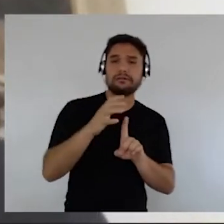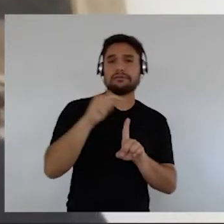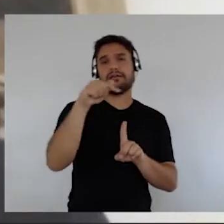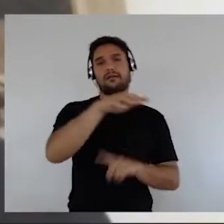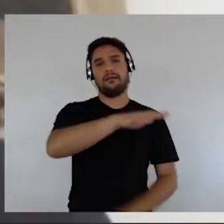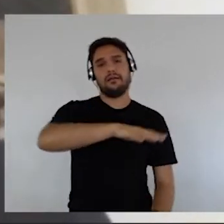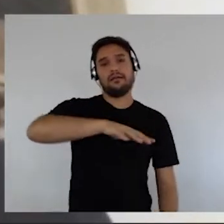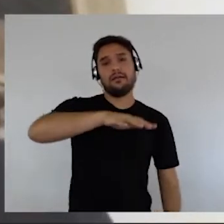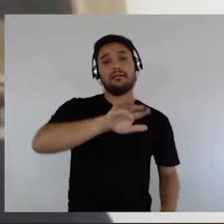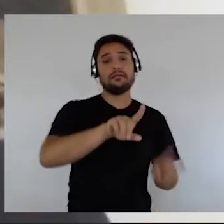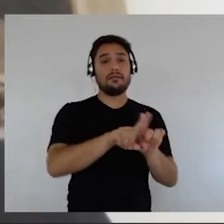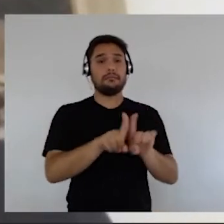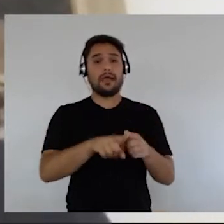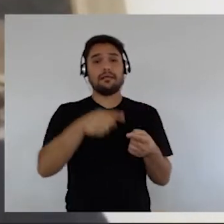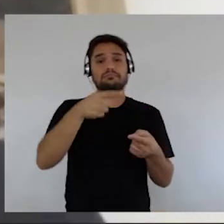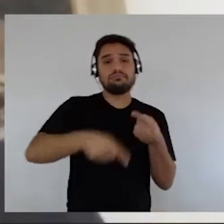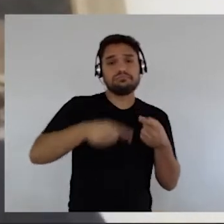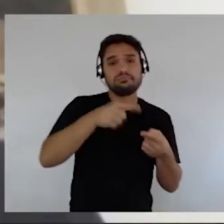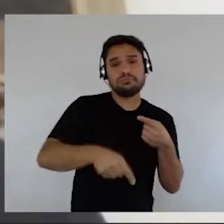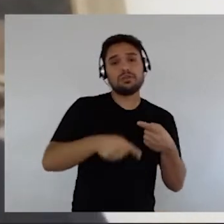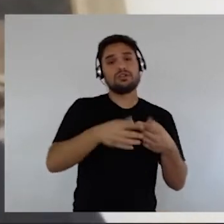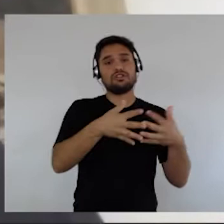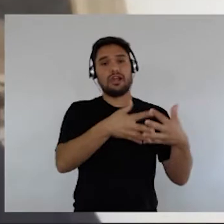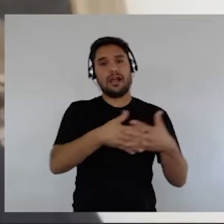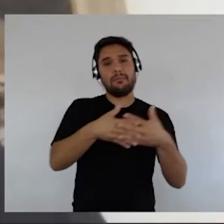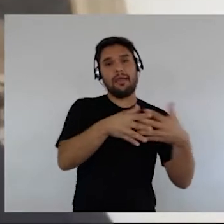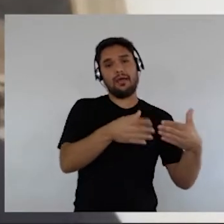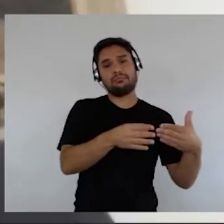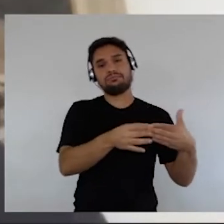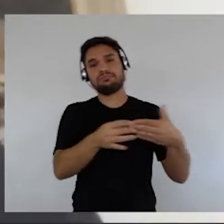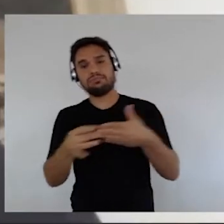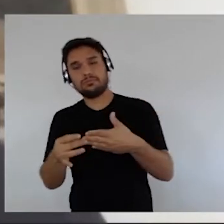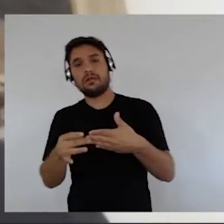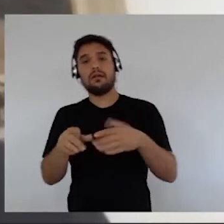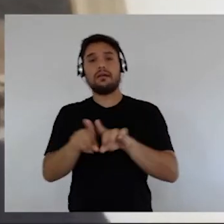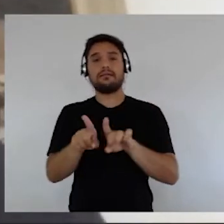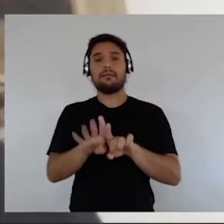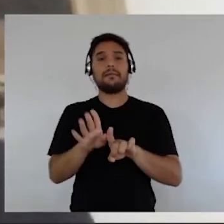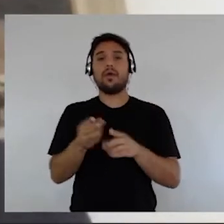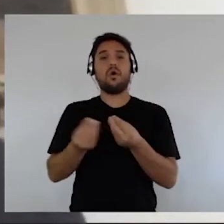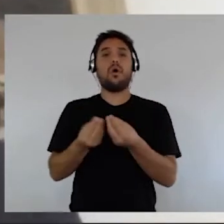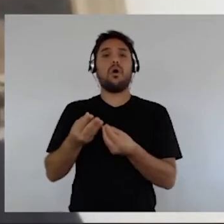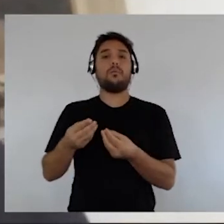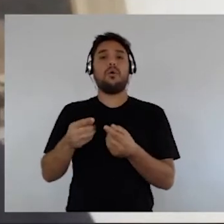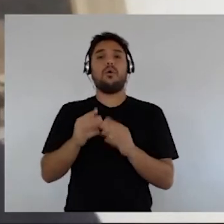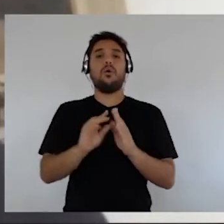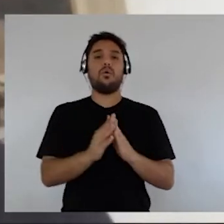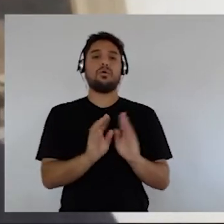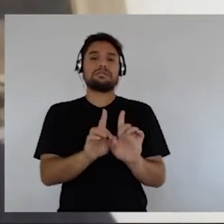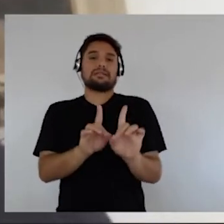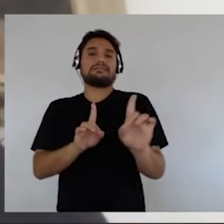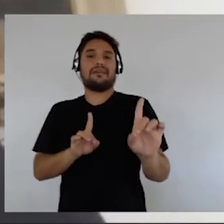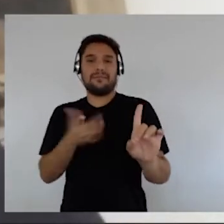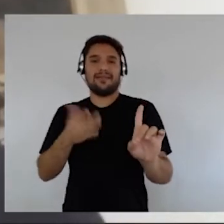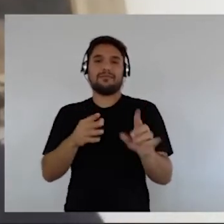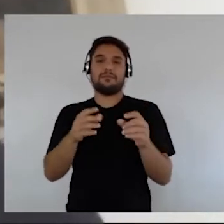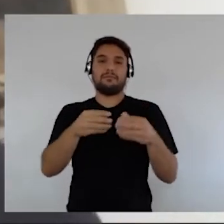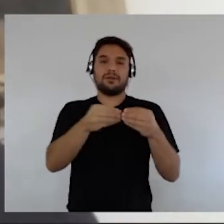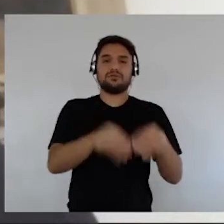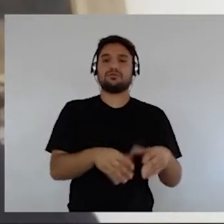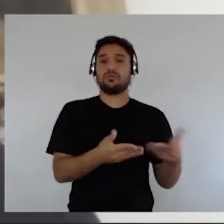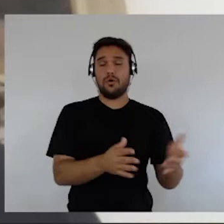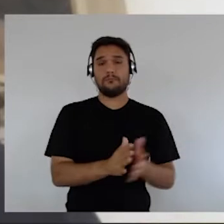Covid-19 e das restrições de locomoção e distanciamento social do setor. O fechamento de canais de